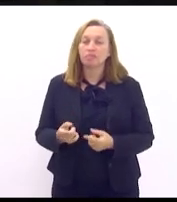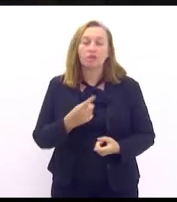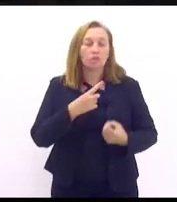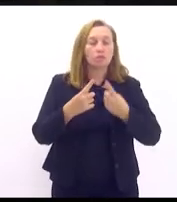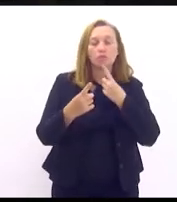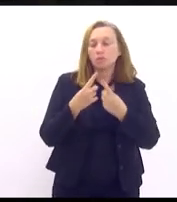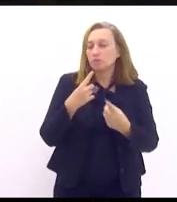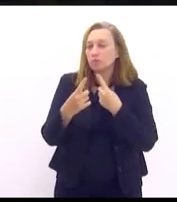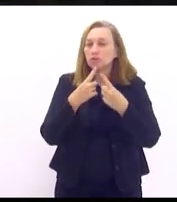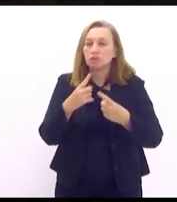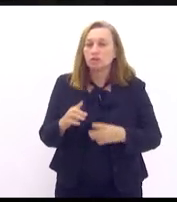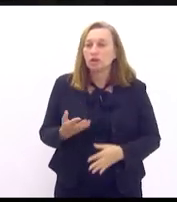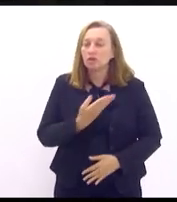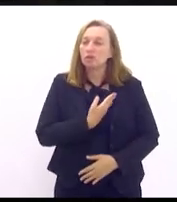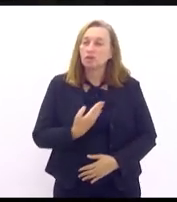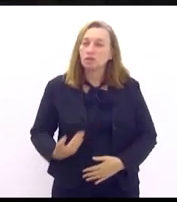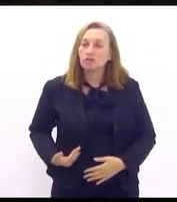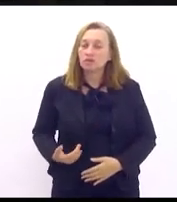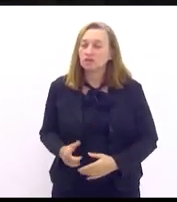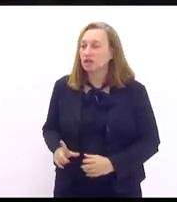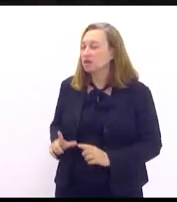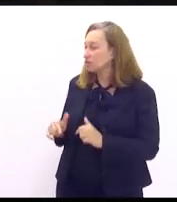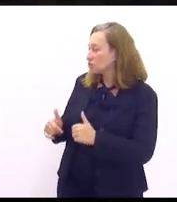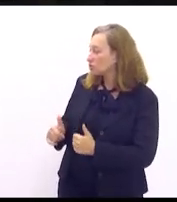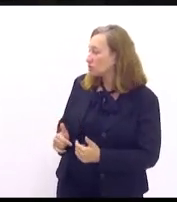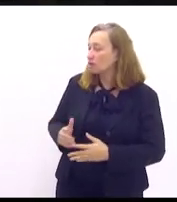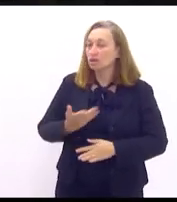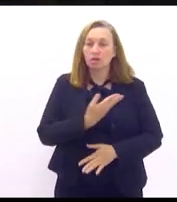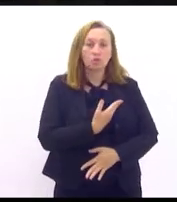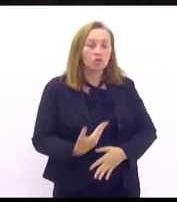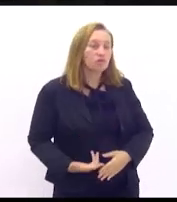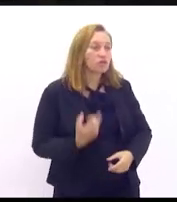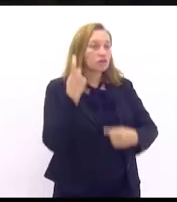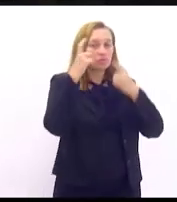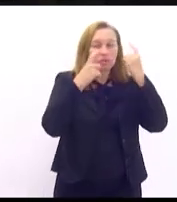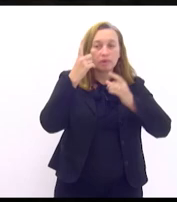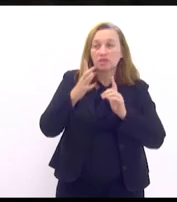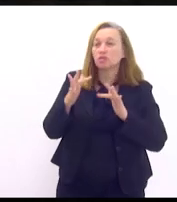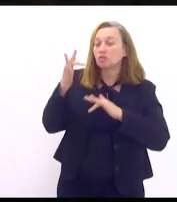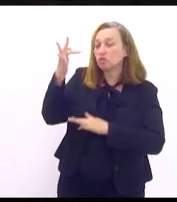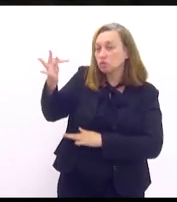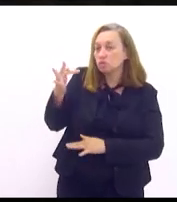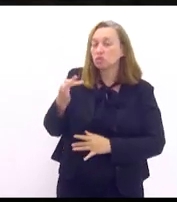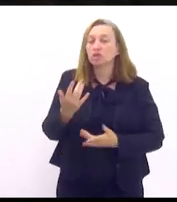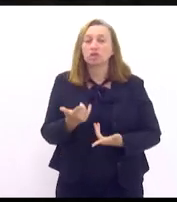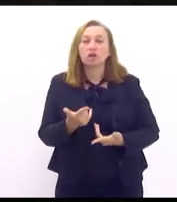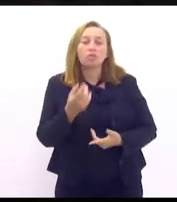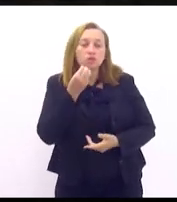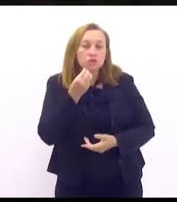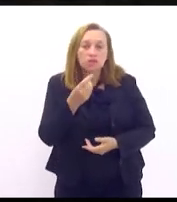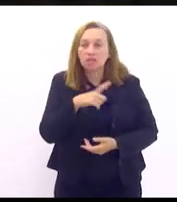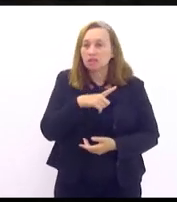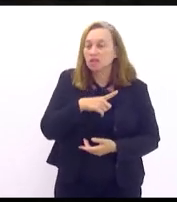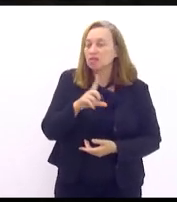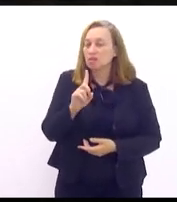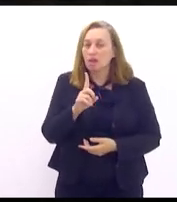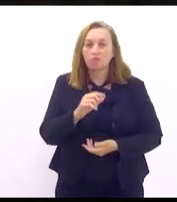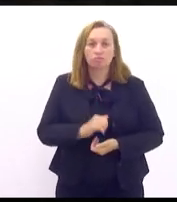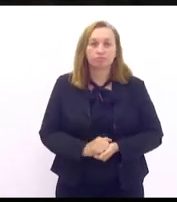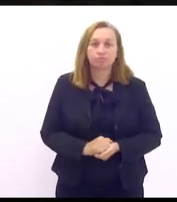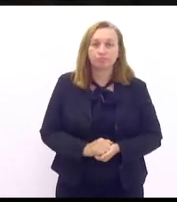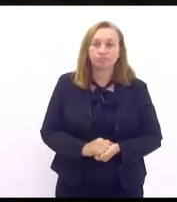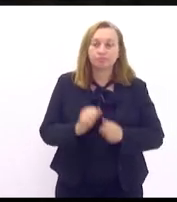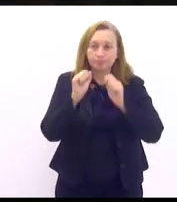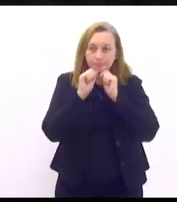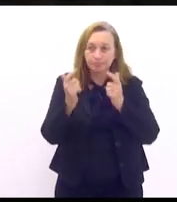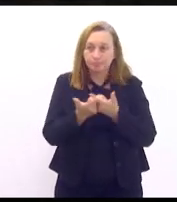discutir, ah, o governo está fazendo um gesto, o governo está preocupado com o futuro, a gente está tendo a oportunidade. Não. O que a Assembleia